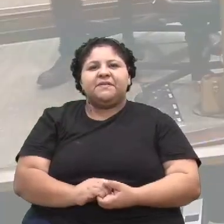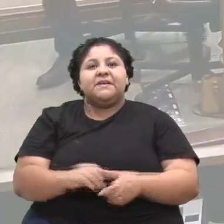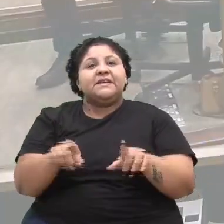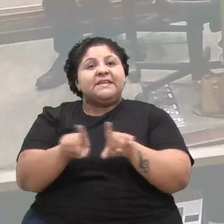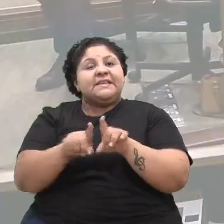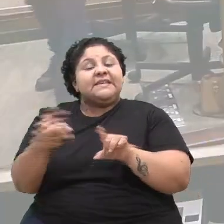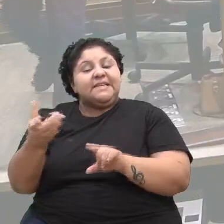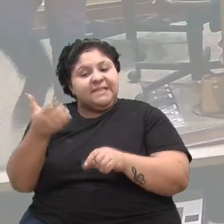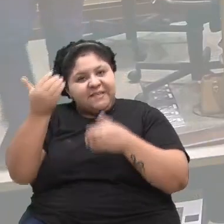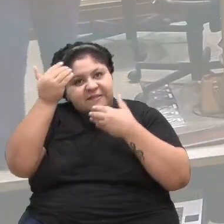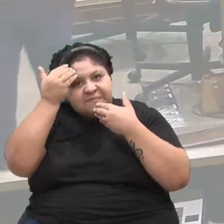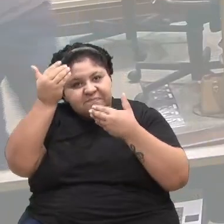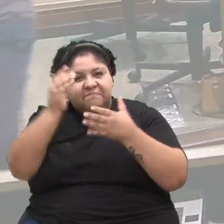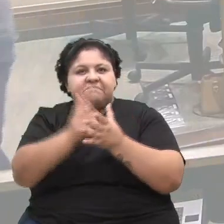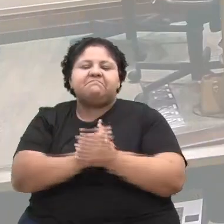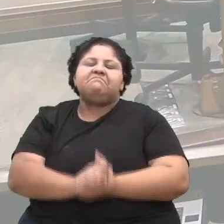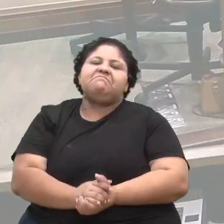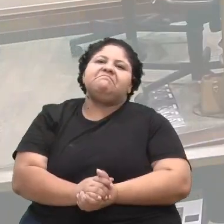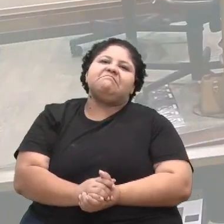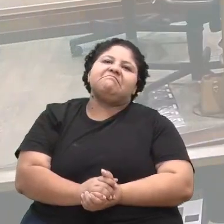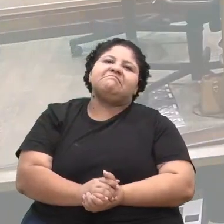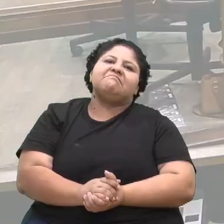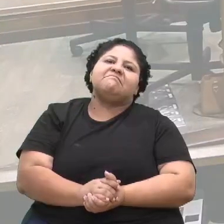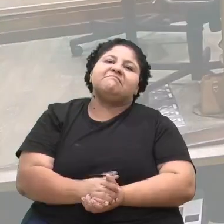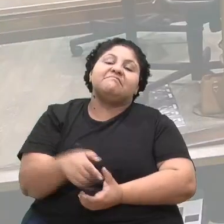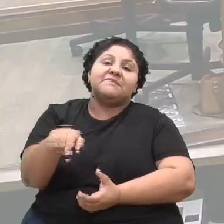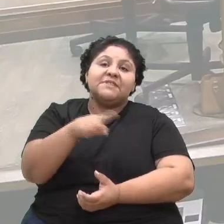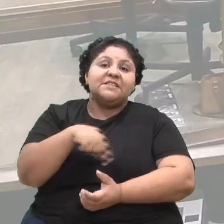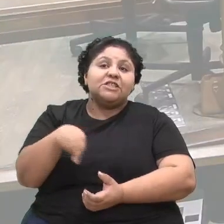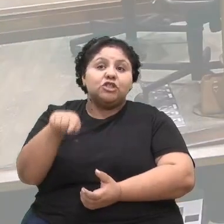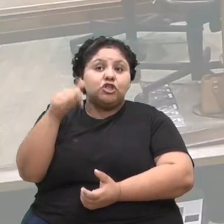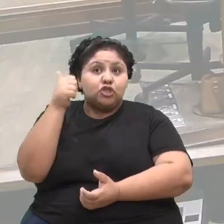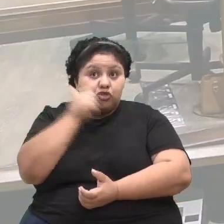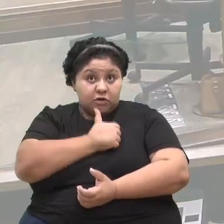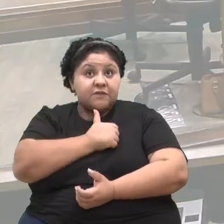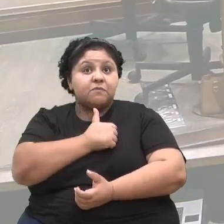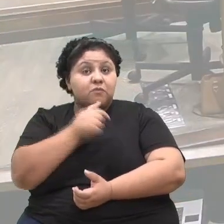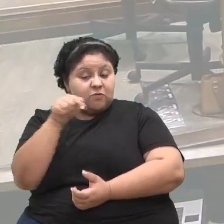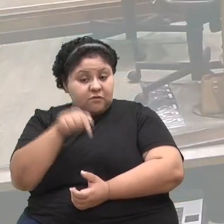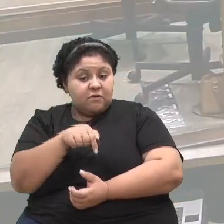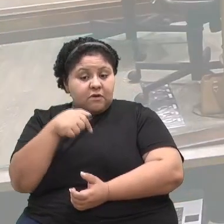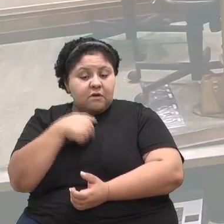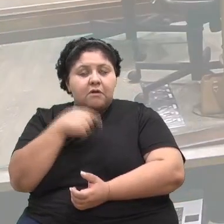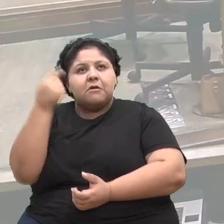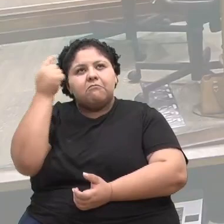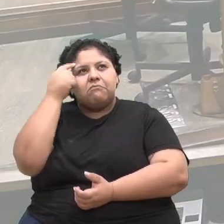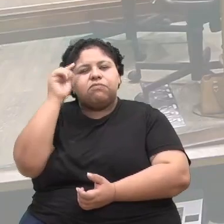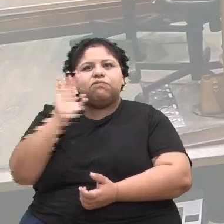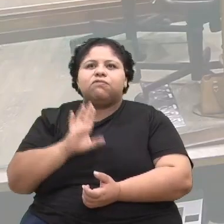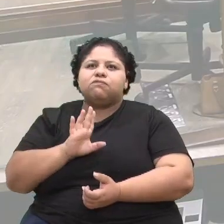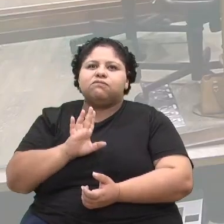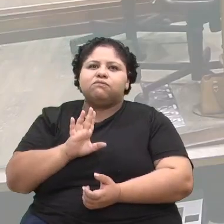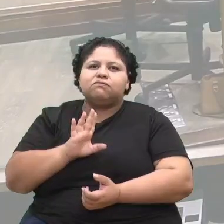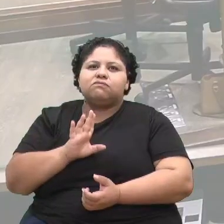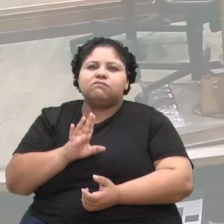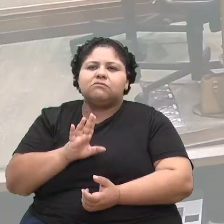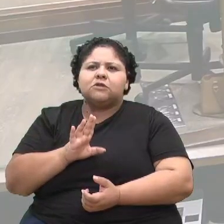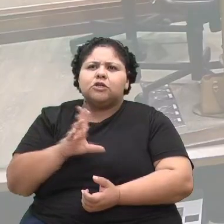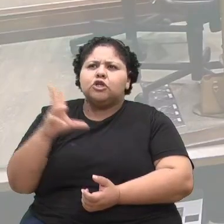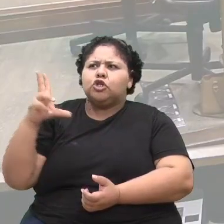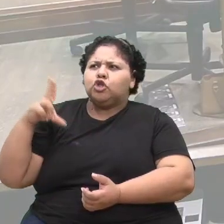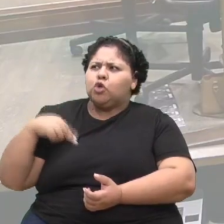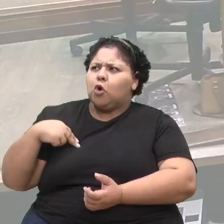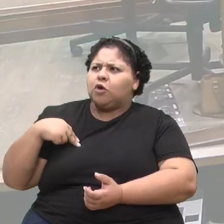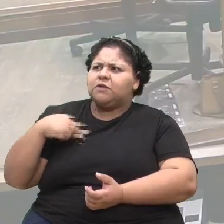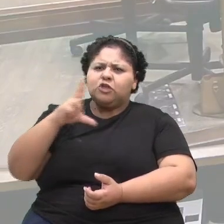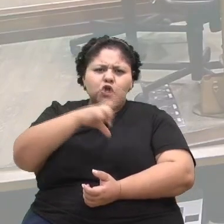queria agradecer, porque para nós, mulheres, inclusive, eu fiquei pensando, digo, nossa, não